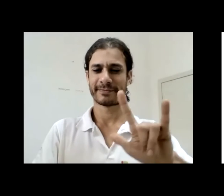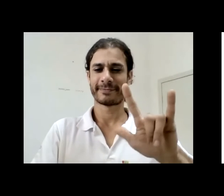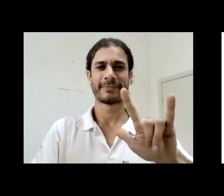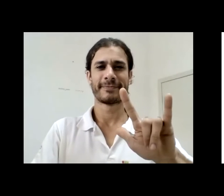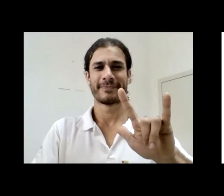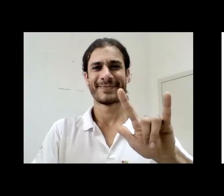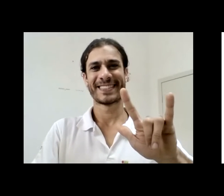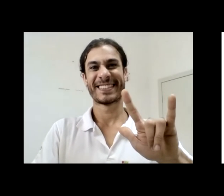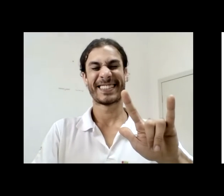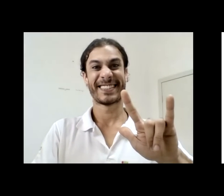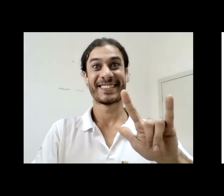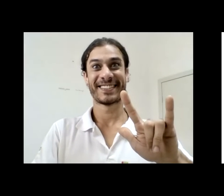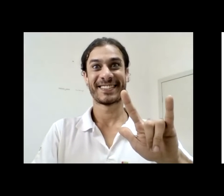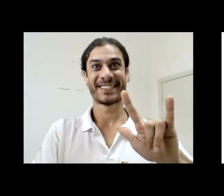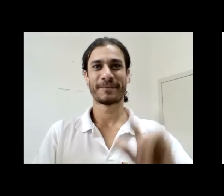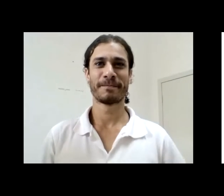O Felipe já está aqui.